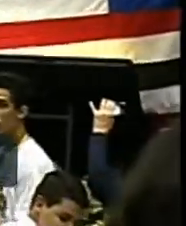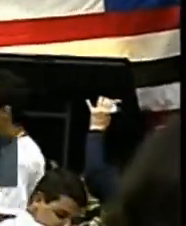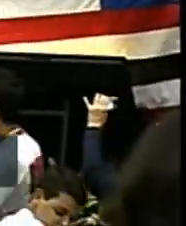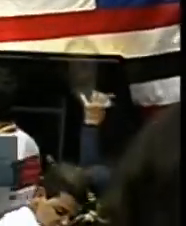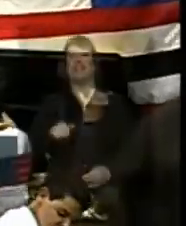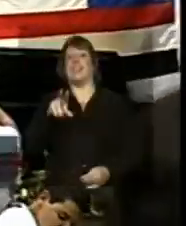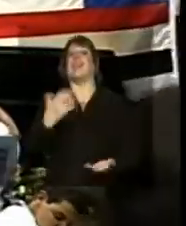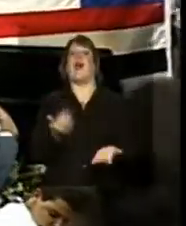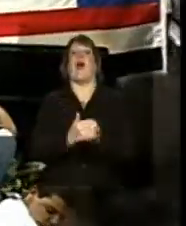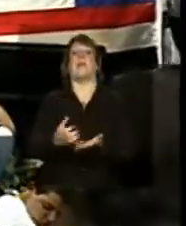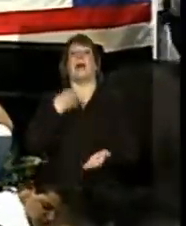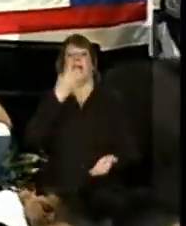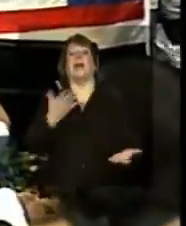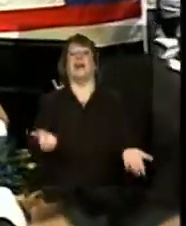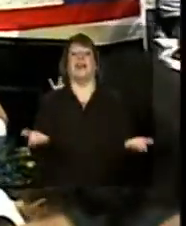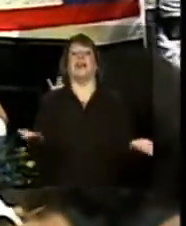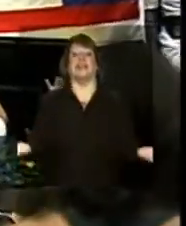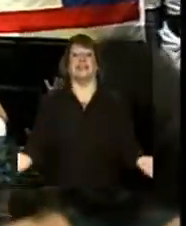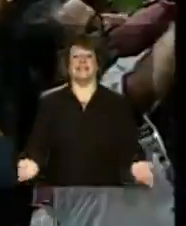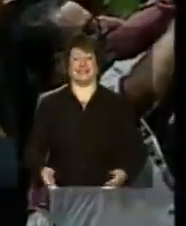Quem que puxa o parabéns pro ECA?